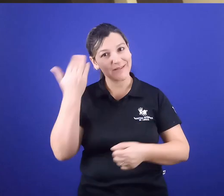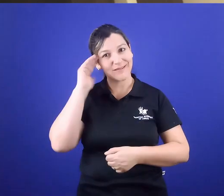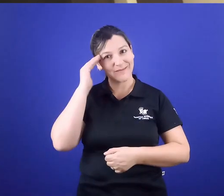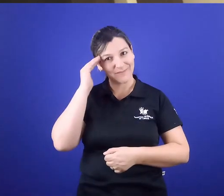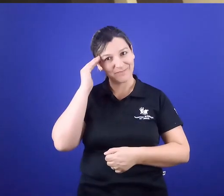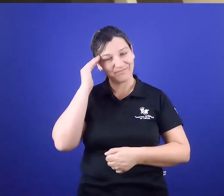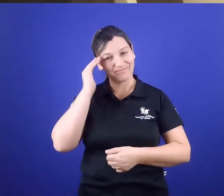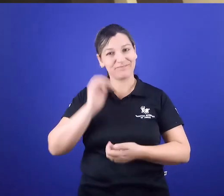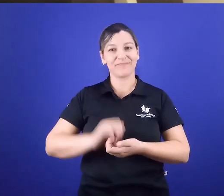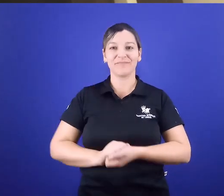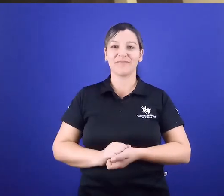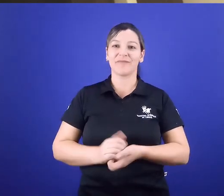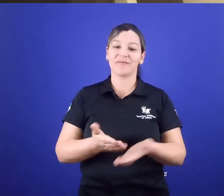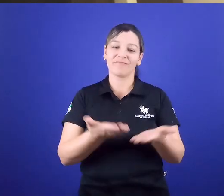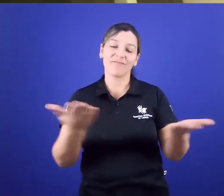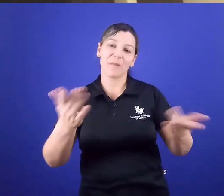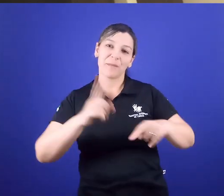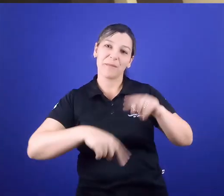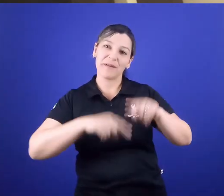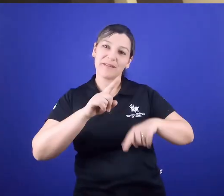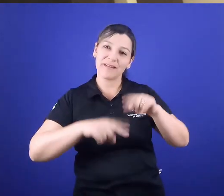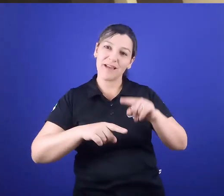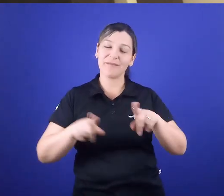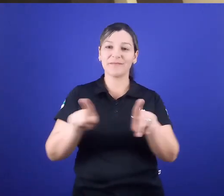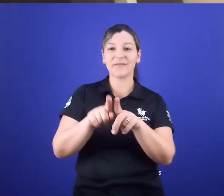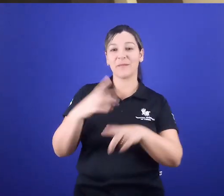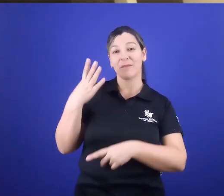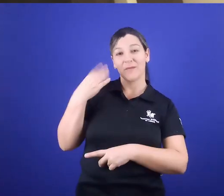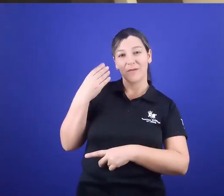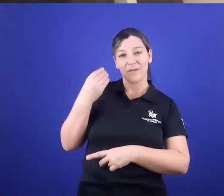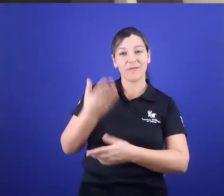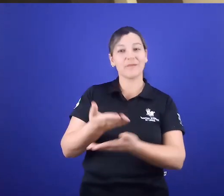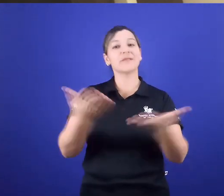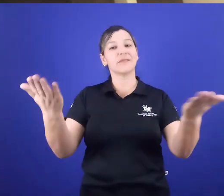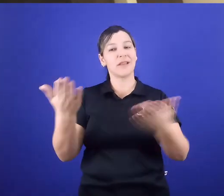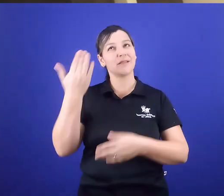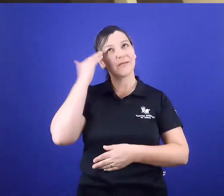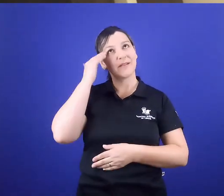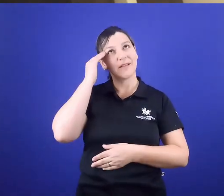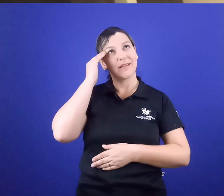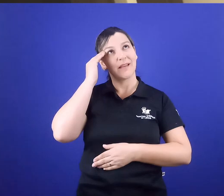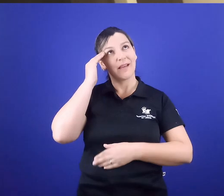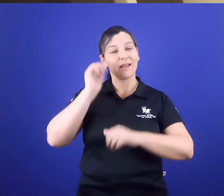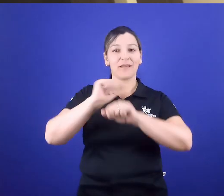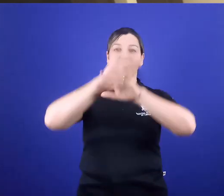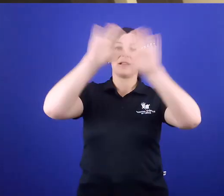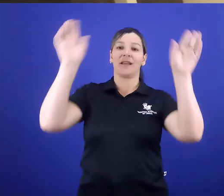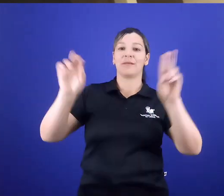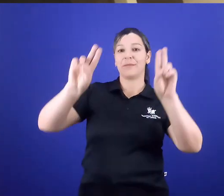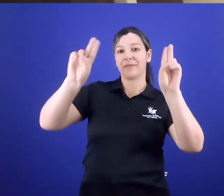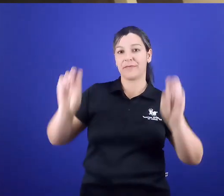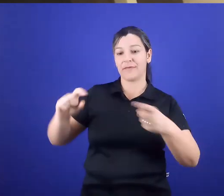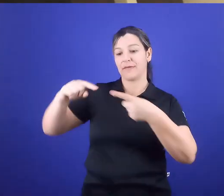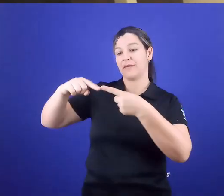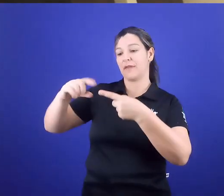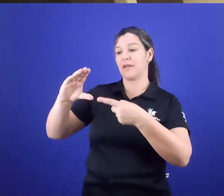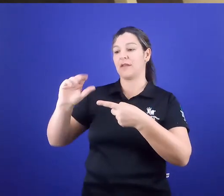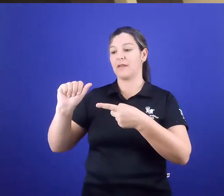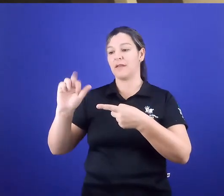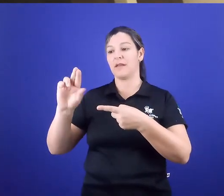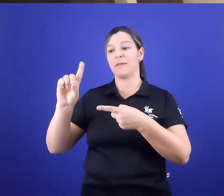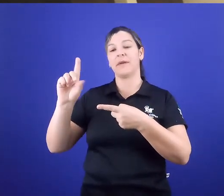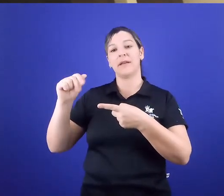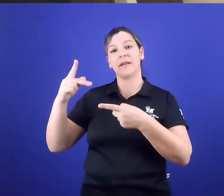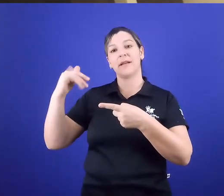clara. Eu acho que com o material, as fotos, vocês vão conseguir entender perfeitamente o que é um cardápio, o que é um menu e como que eu